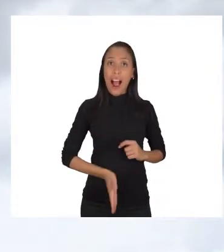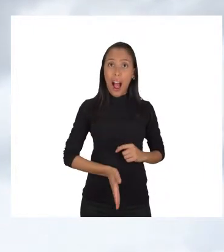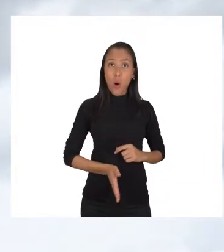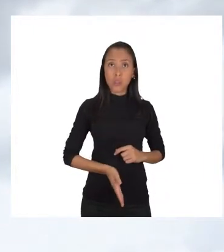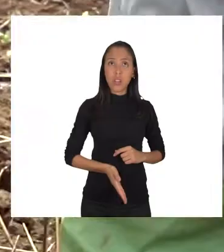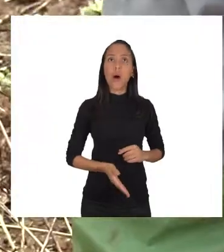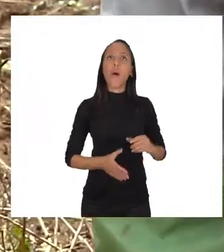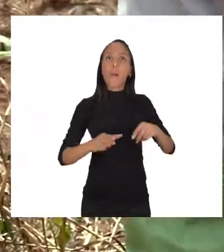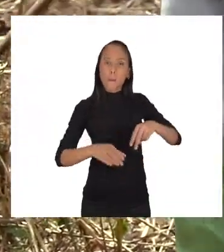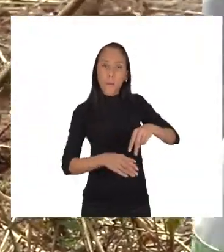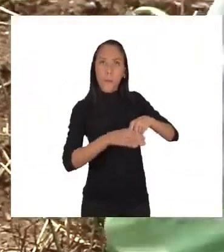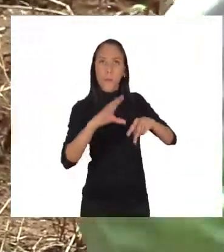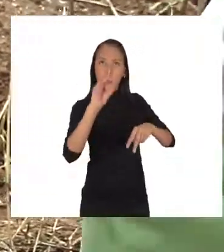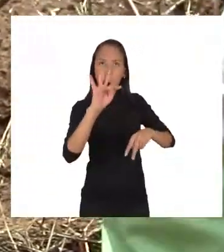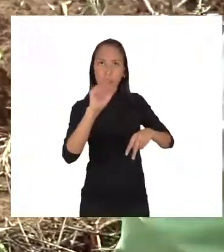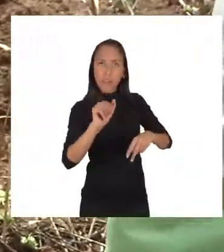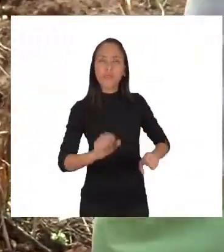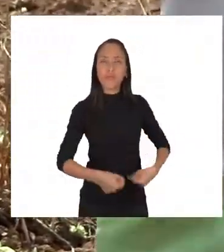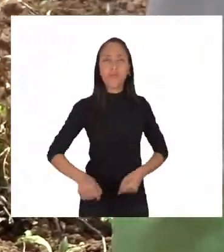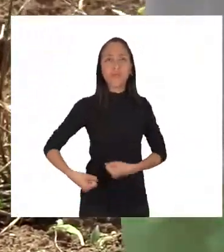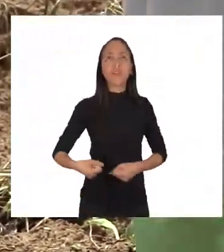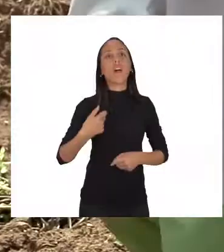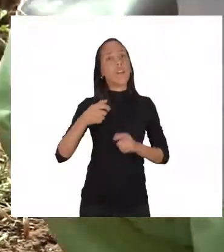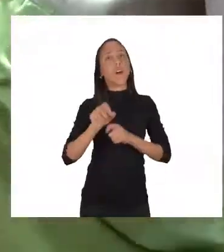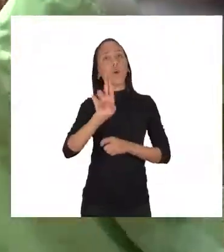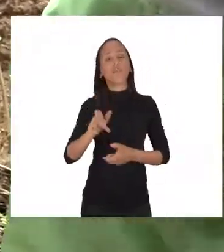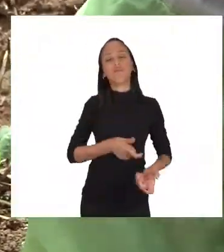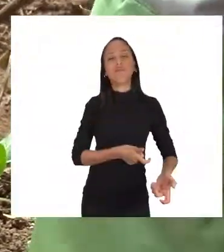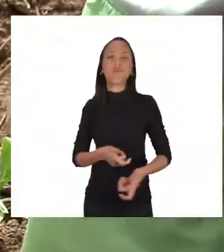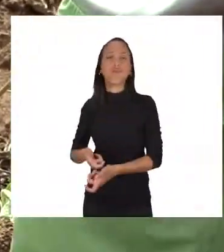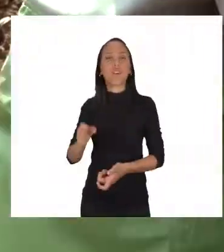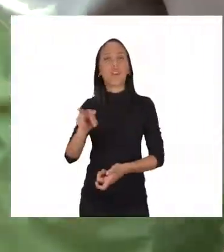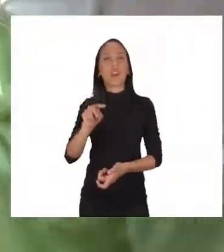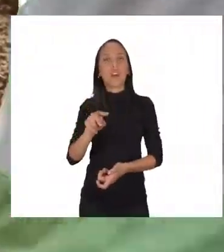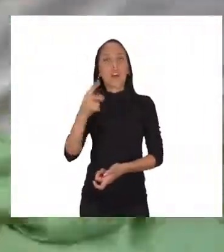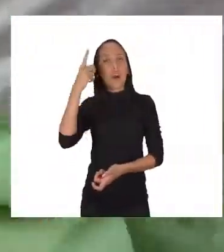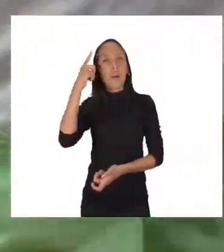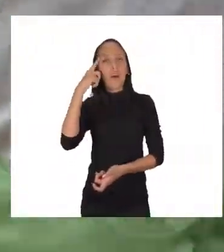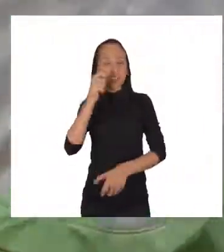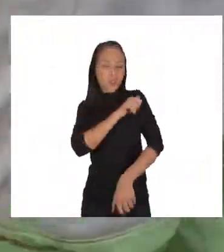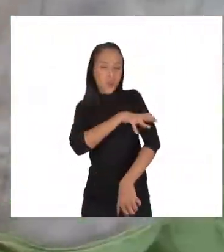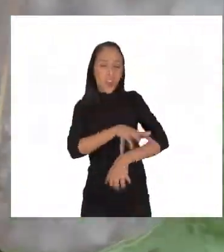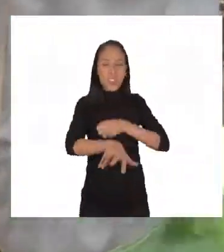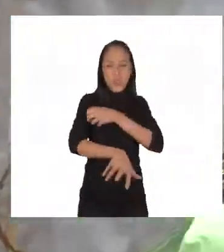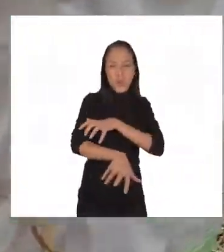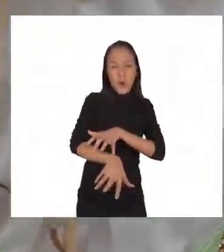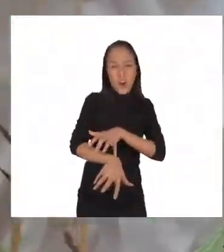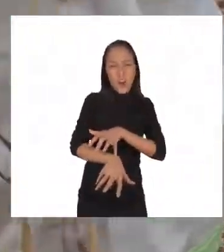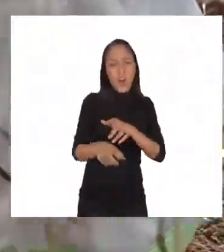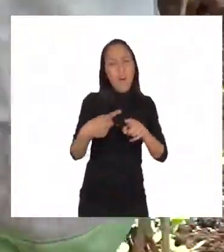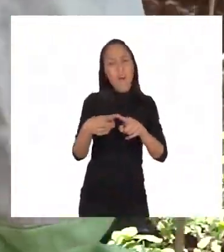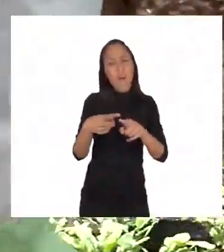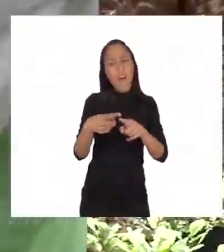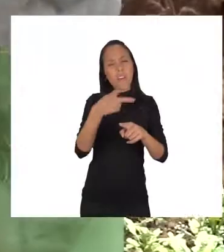veneno. E a gente falava isso para os orientadores. Ah, mas isso aí tá passando. Não, isso não é passar, isso é suor. Mas gozado, como é que tinha suor